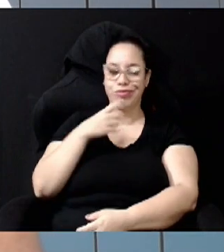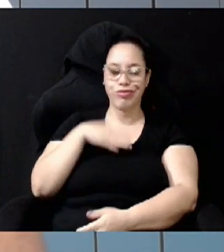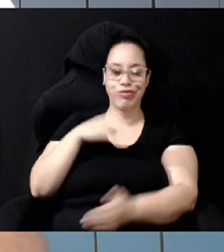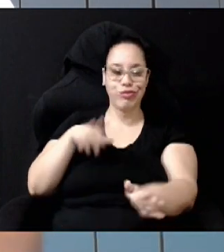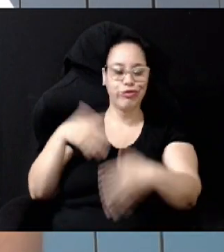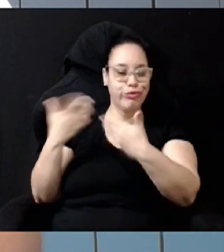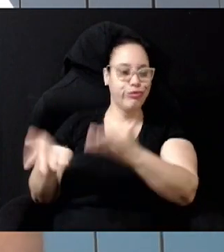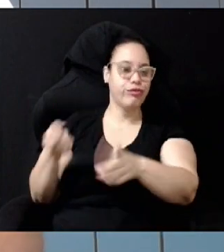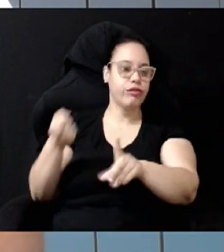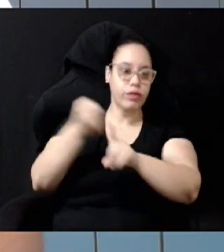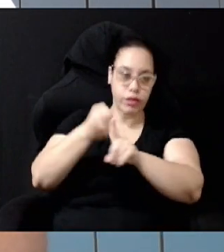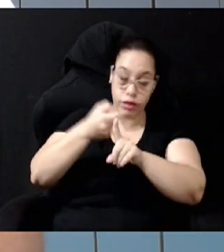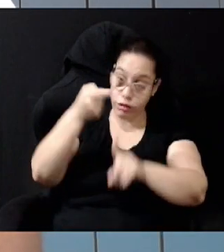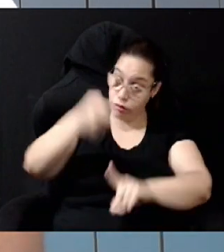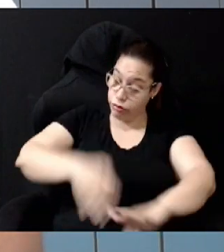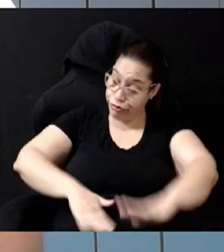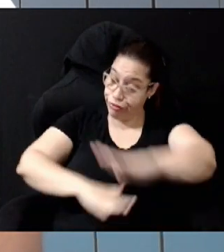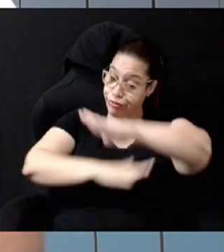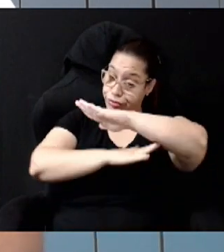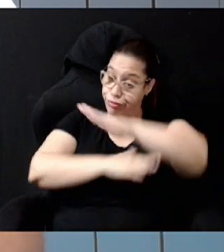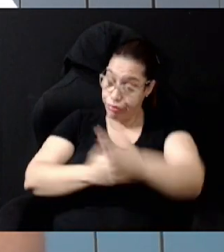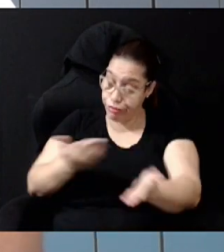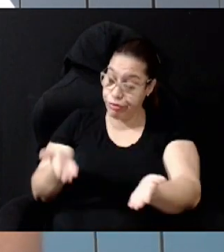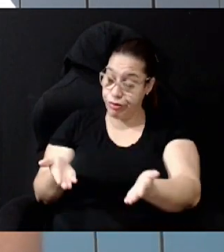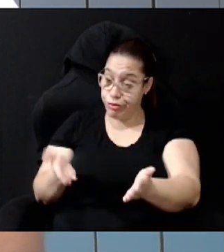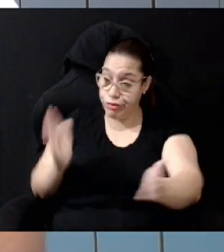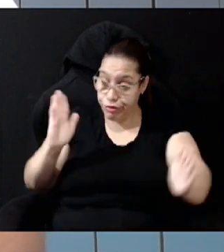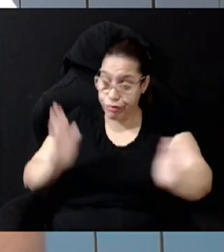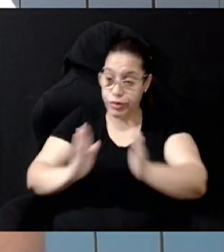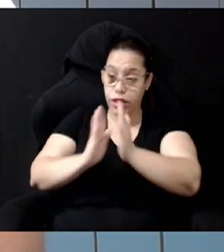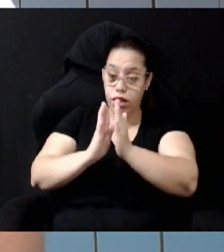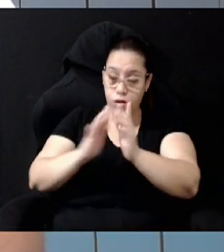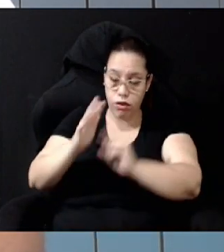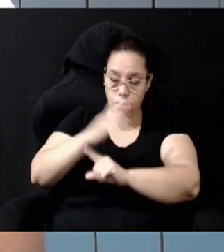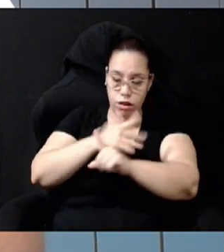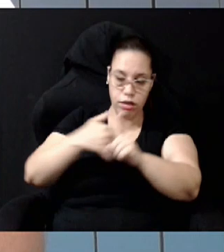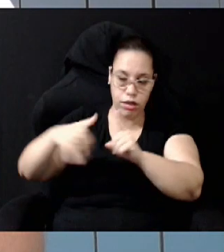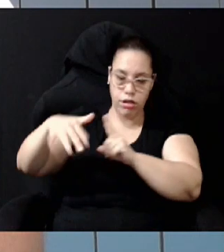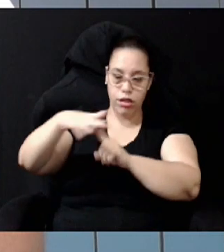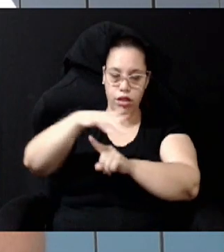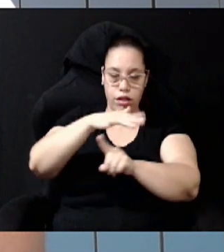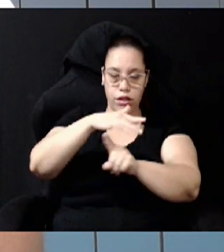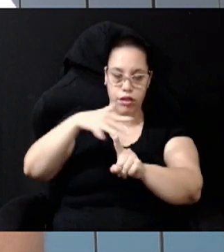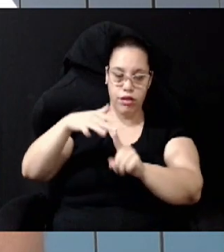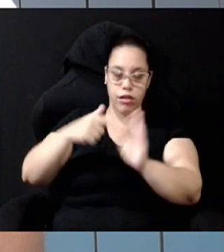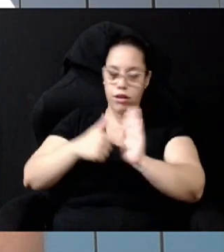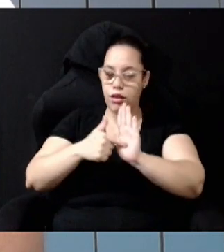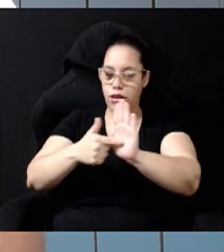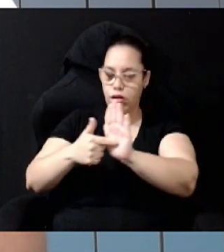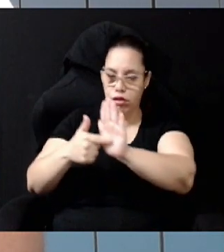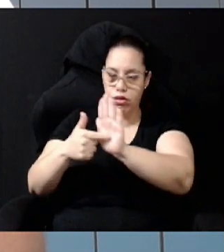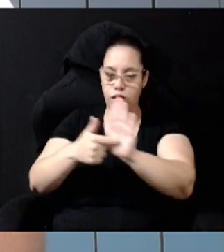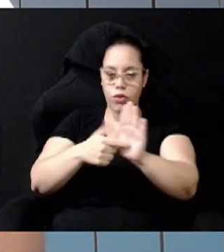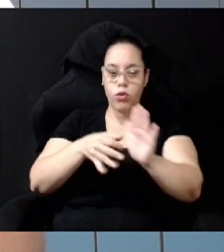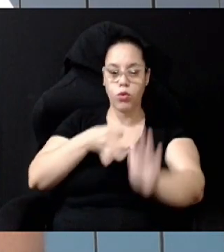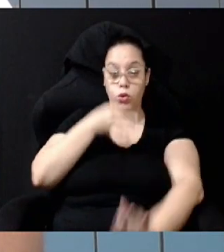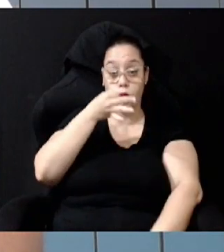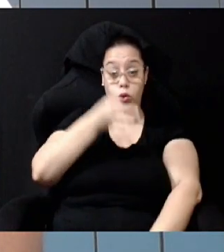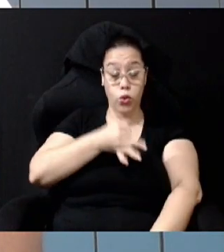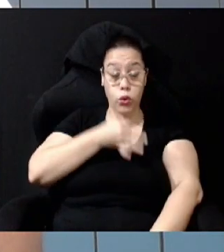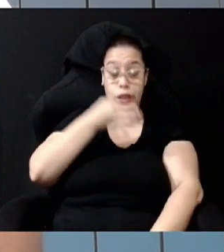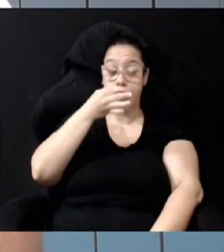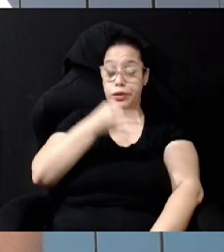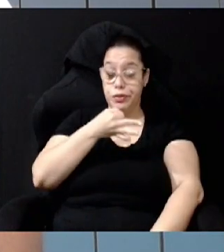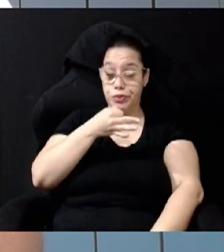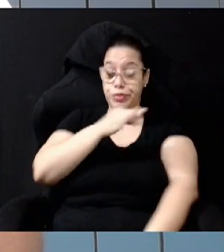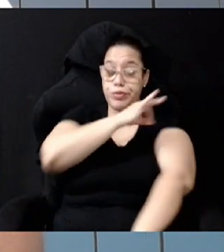aqui na Câmara, né, na frente ambiental, inclusive apresentamos várias sugestões à Prefeitura para